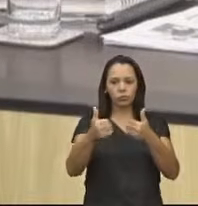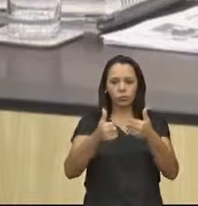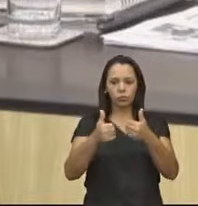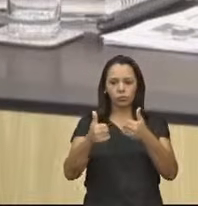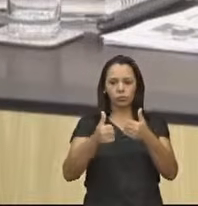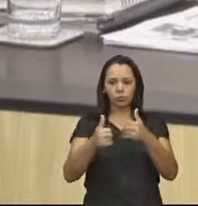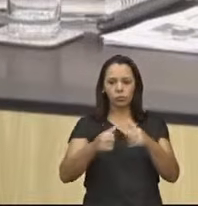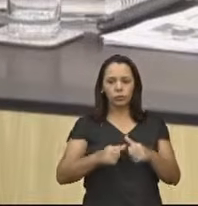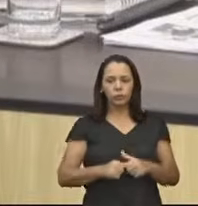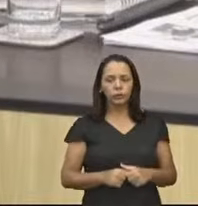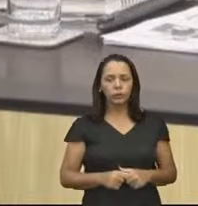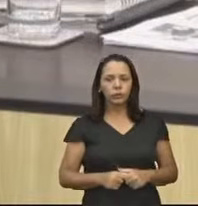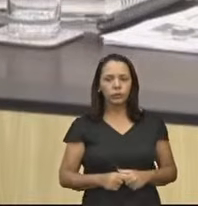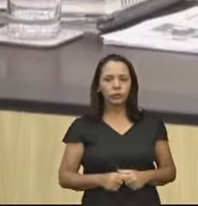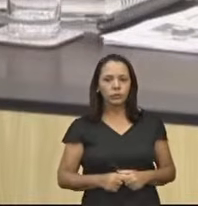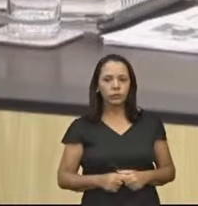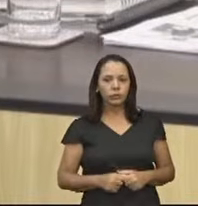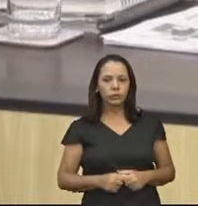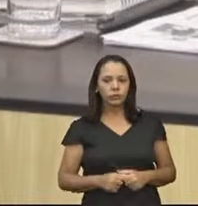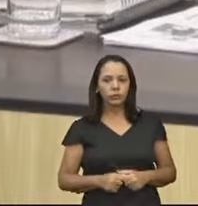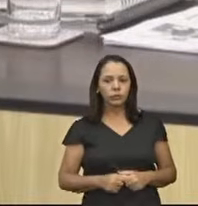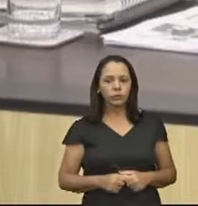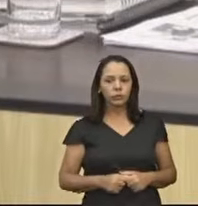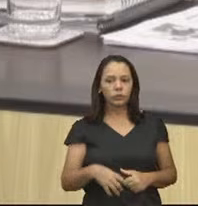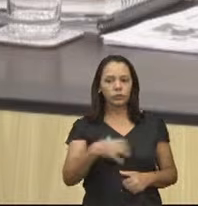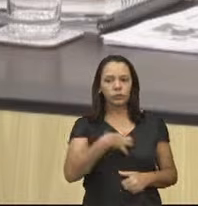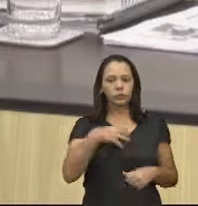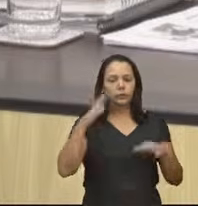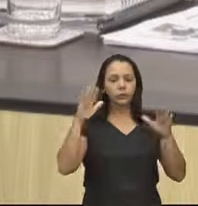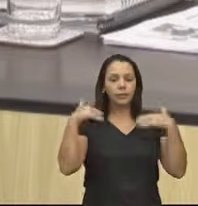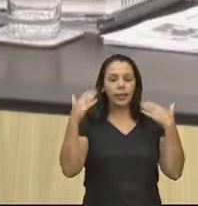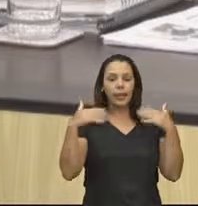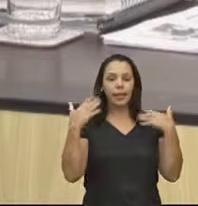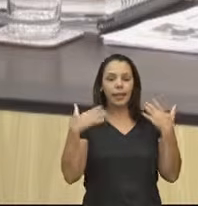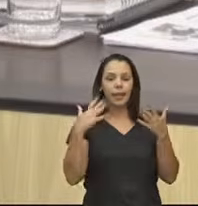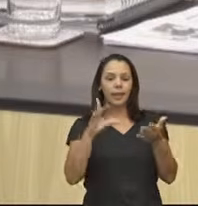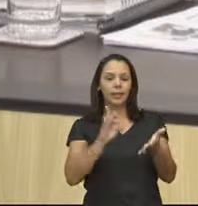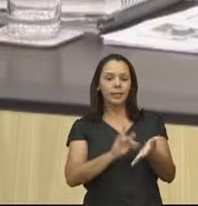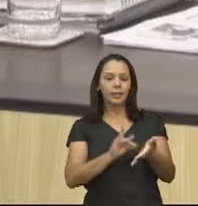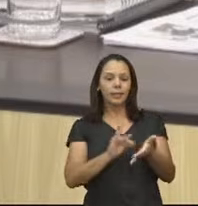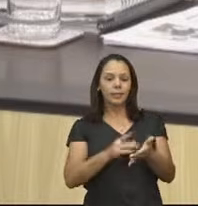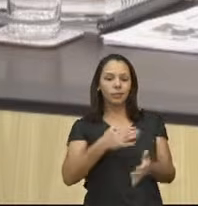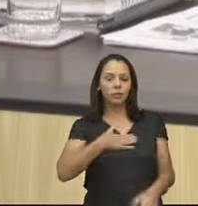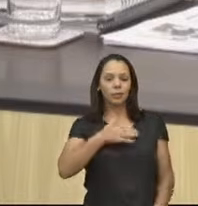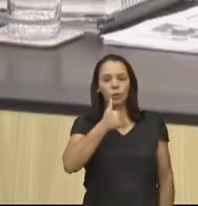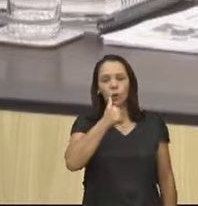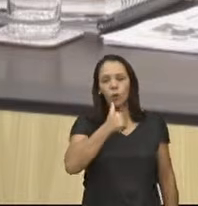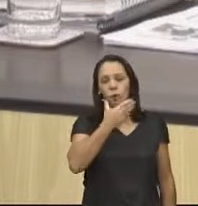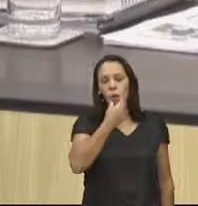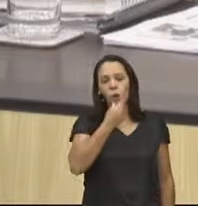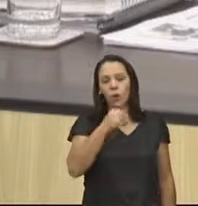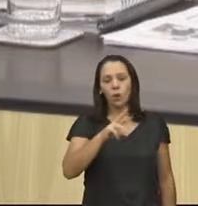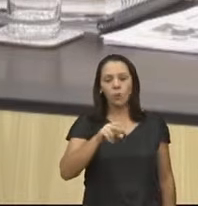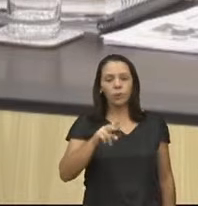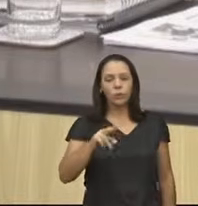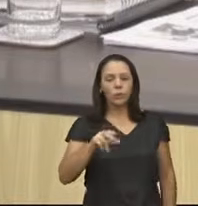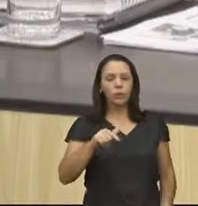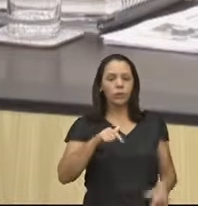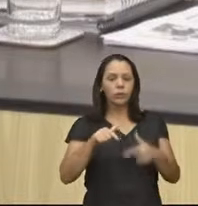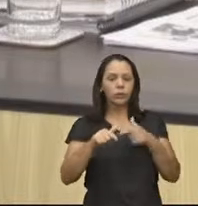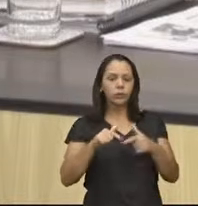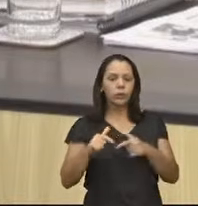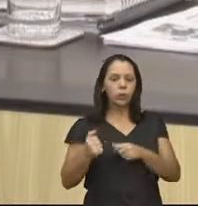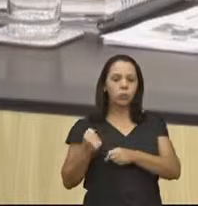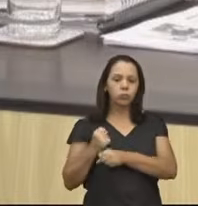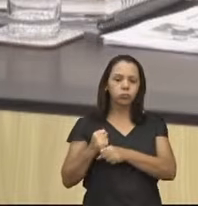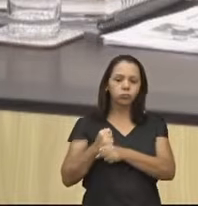corretoras. Para mim é um motivo de muita alegria, porque meu irmão trabalhou em indústria há muitos anos